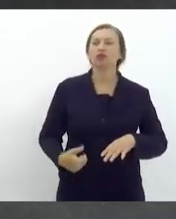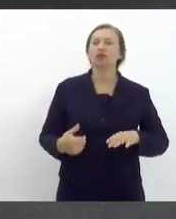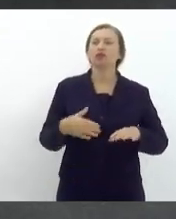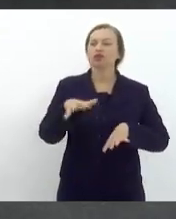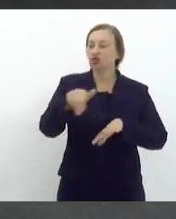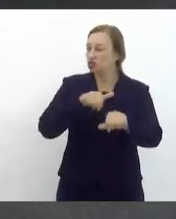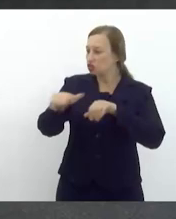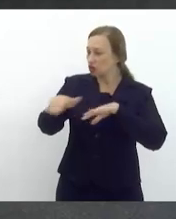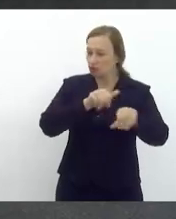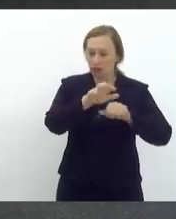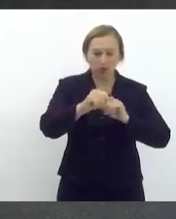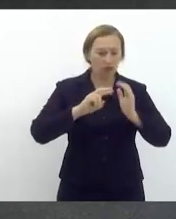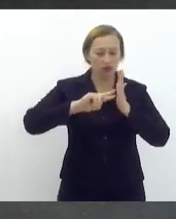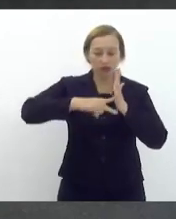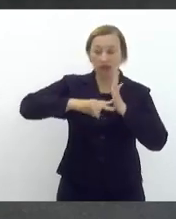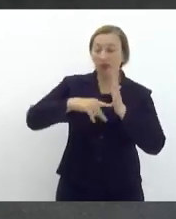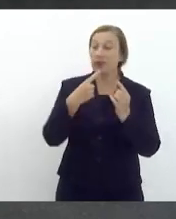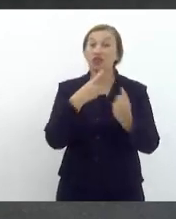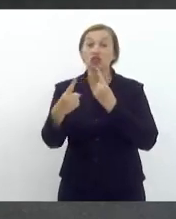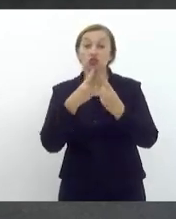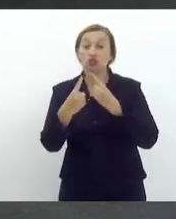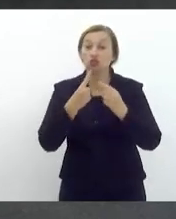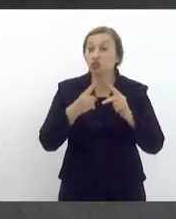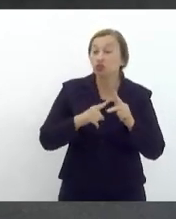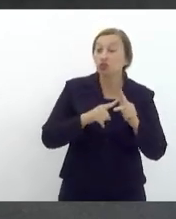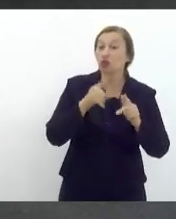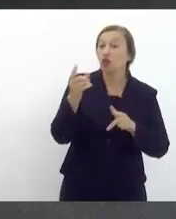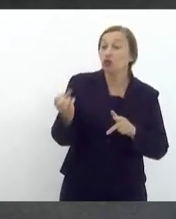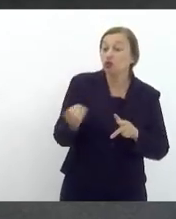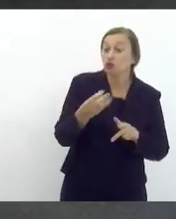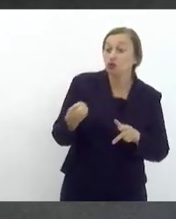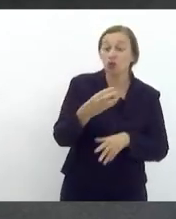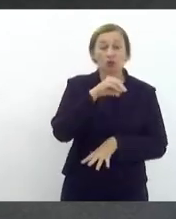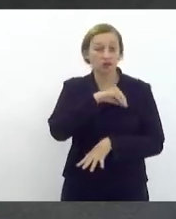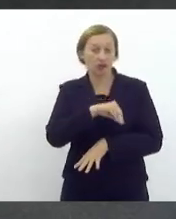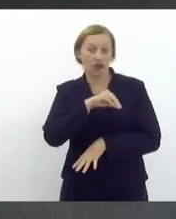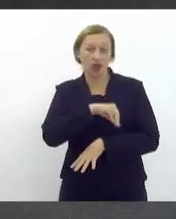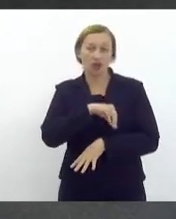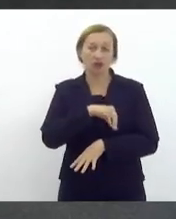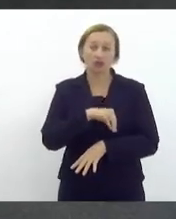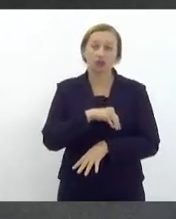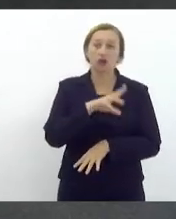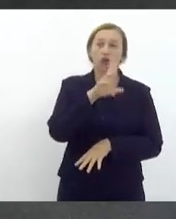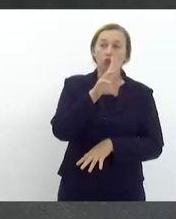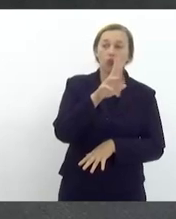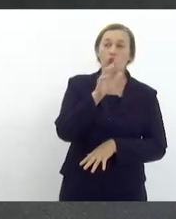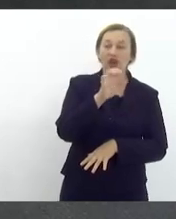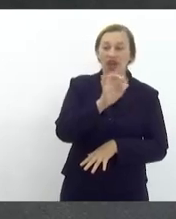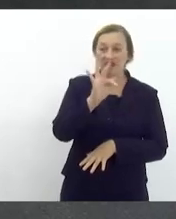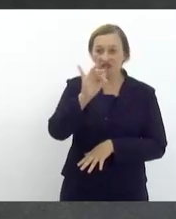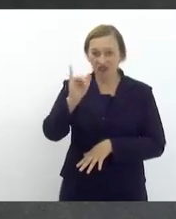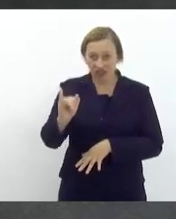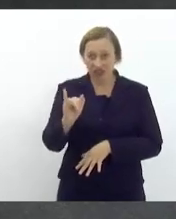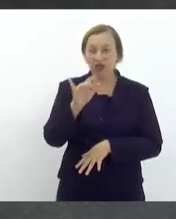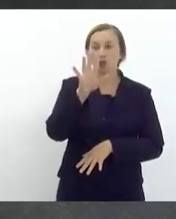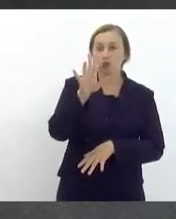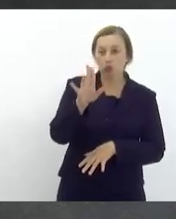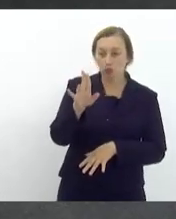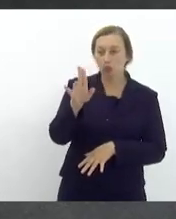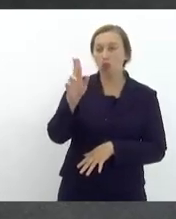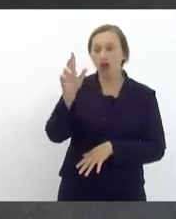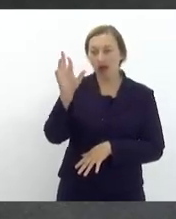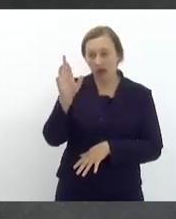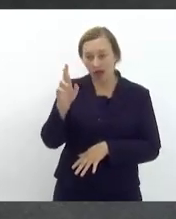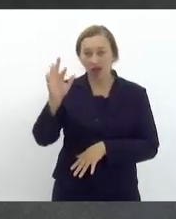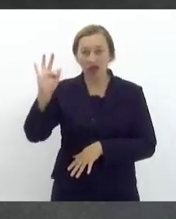representações sindicais para debater a atualização das faixas né tanto ao enfia a UERJ que tem planos de cargos e